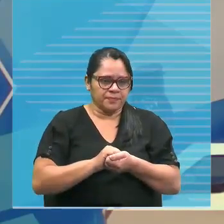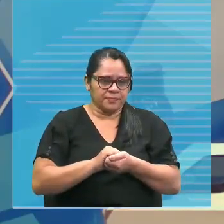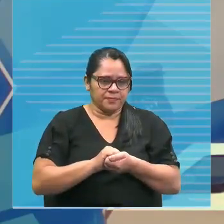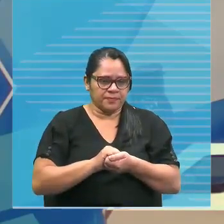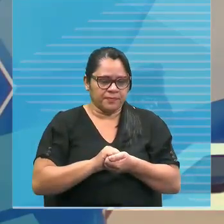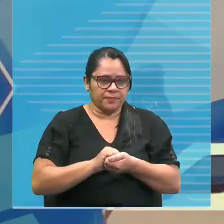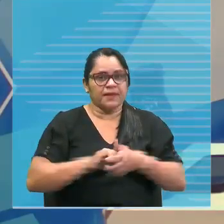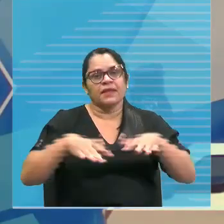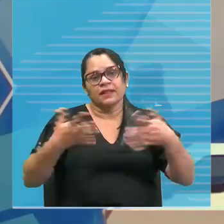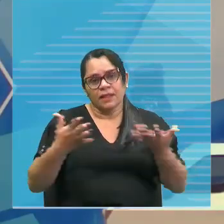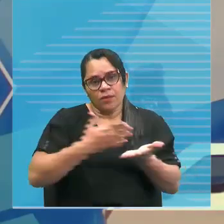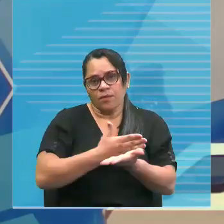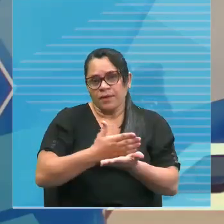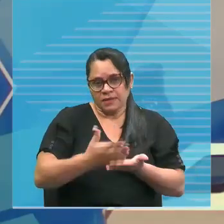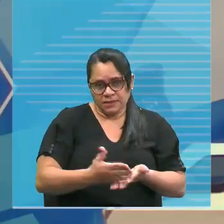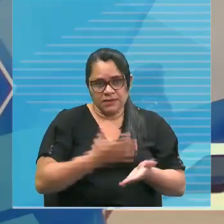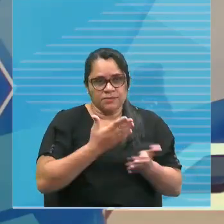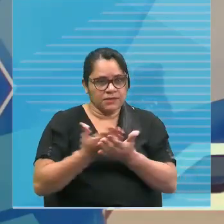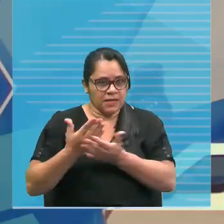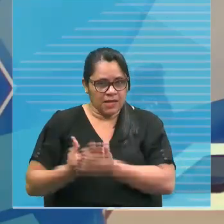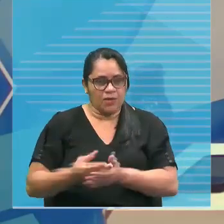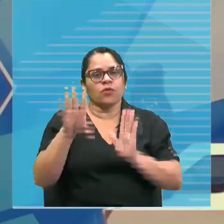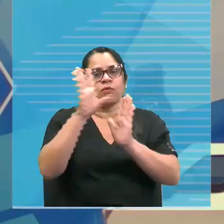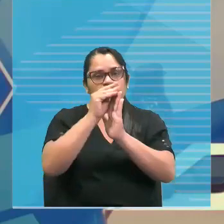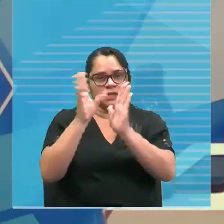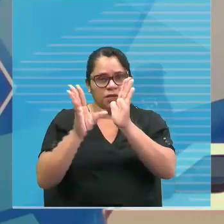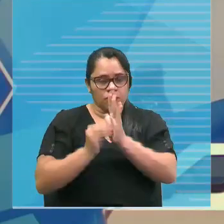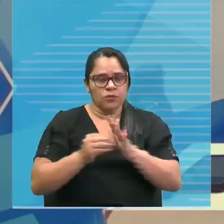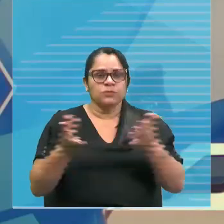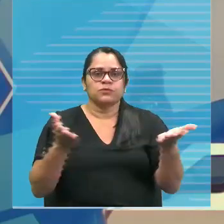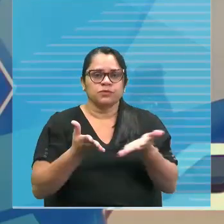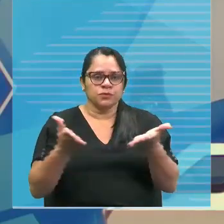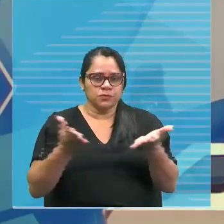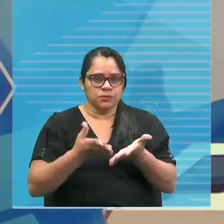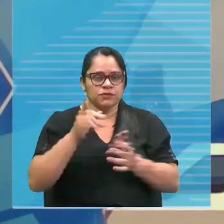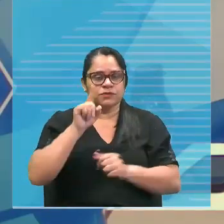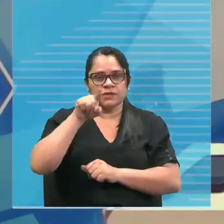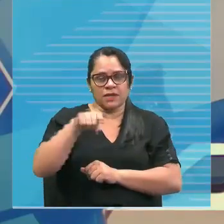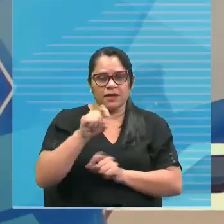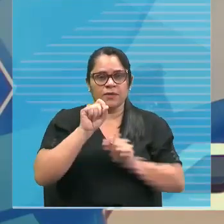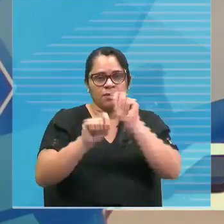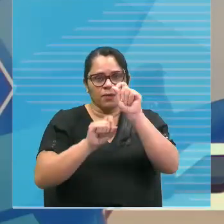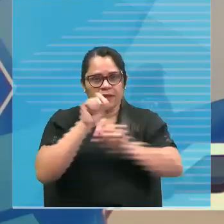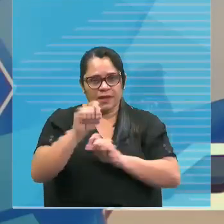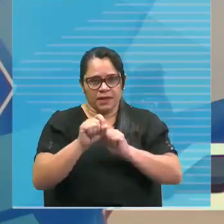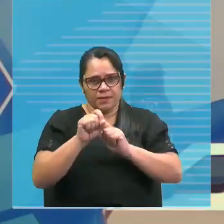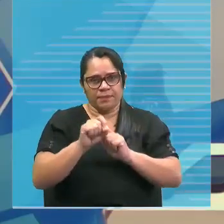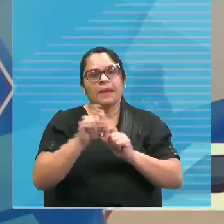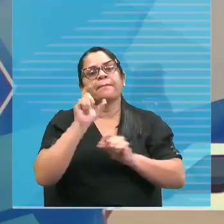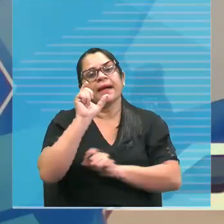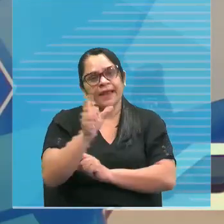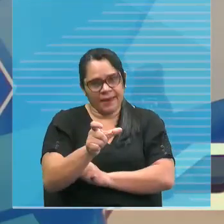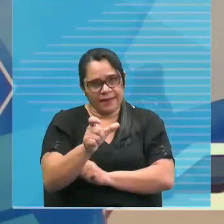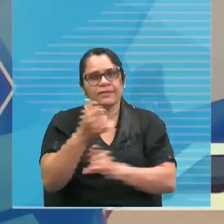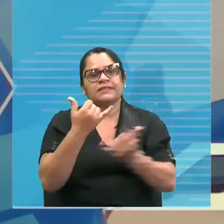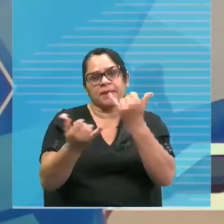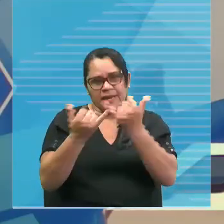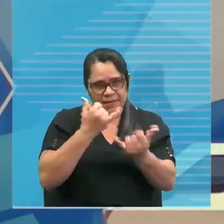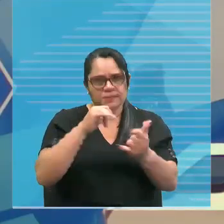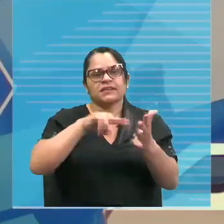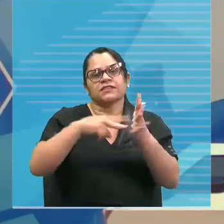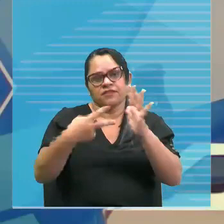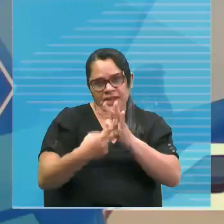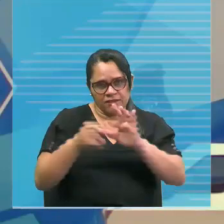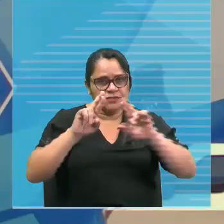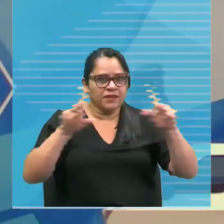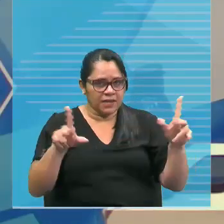E aí nós começamos a aula o assunto do assunto de hoje é falsa cognata que em